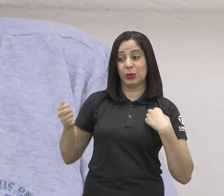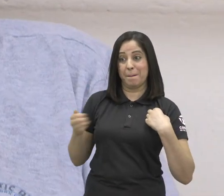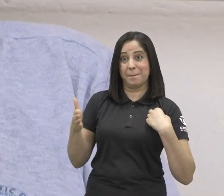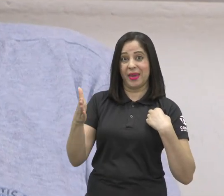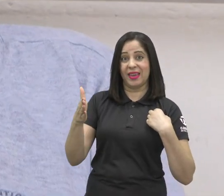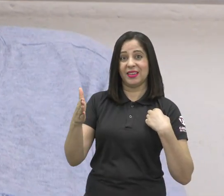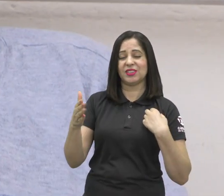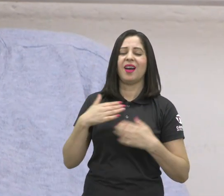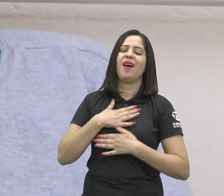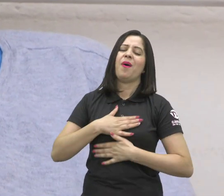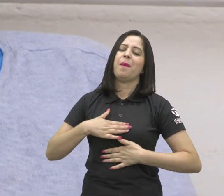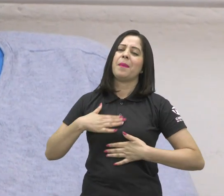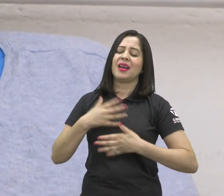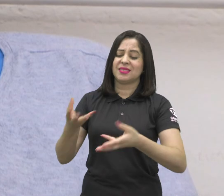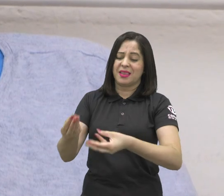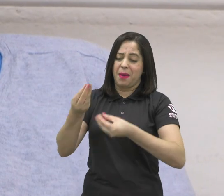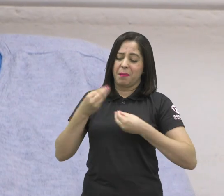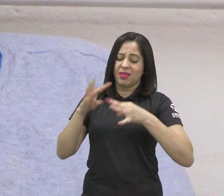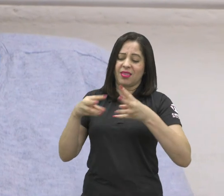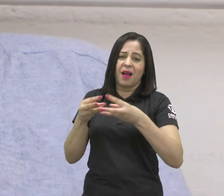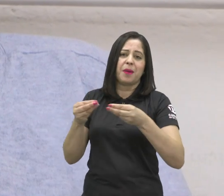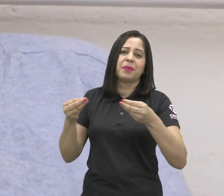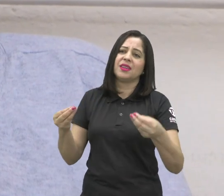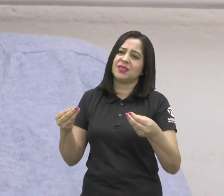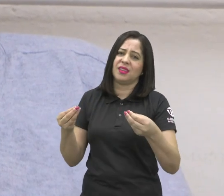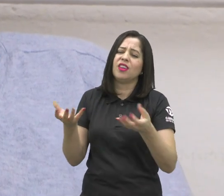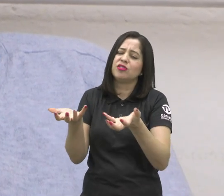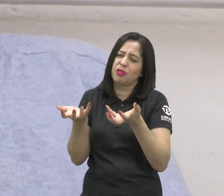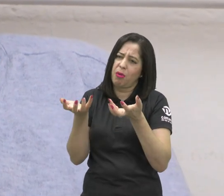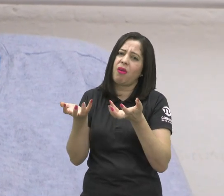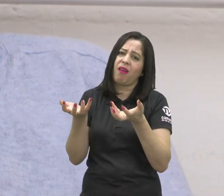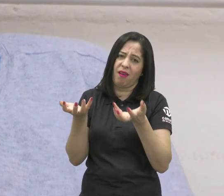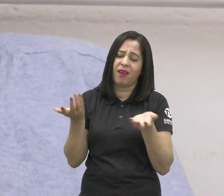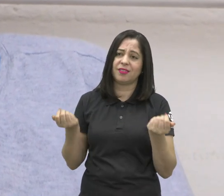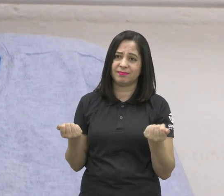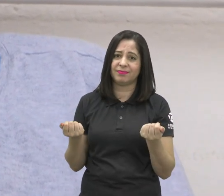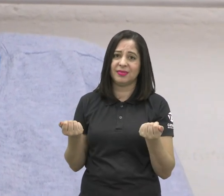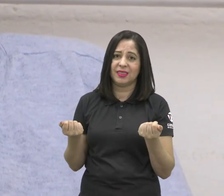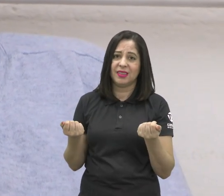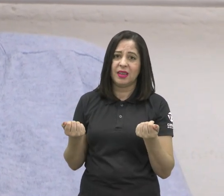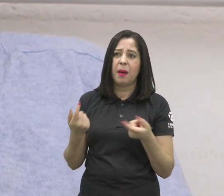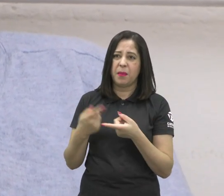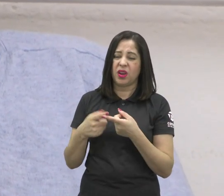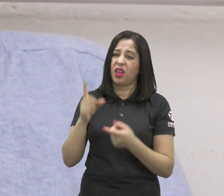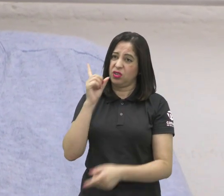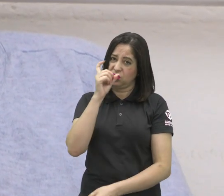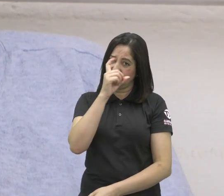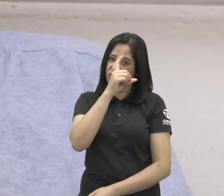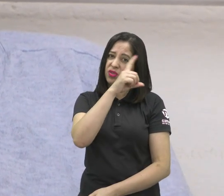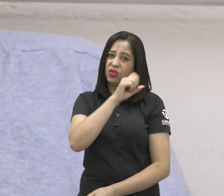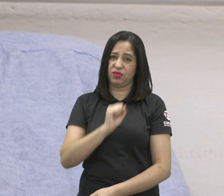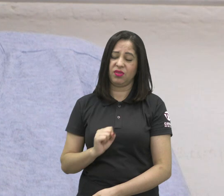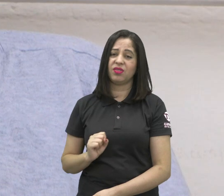sinto um prazer de fazer isso, de receber alguma coisa, porque é